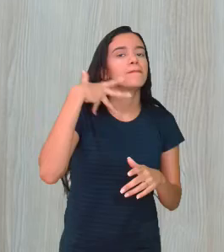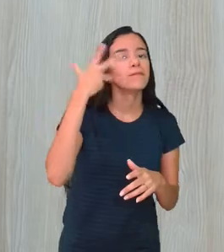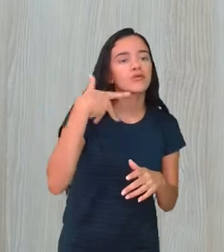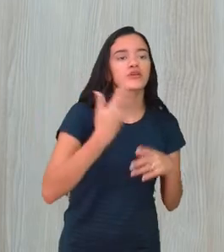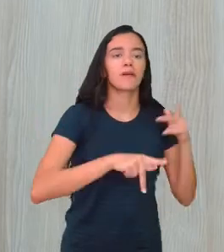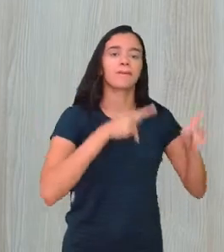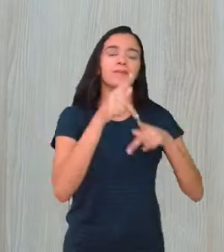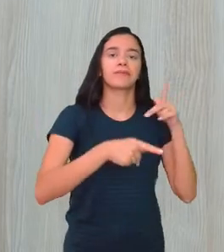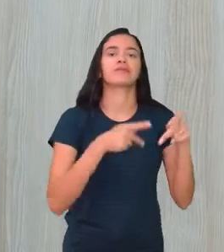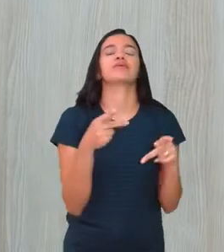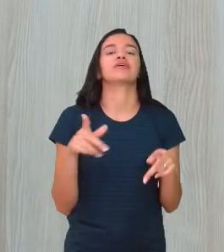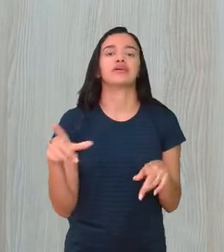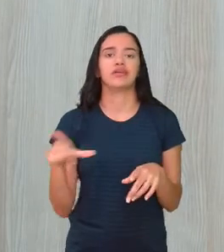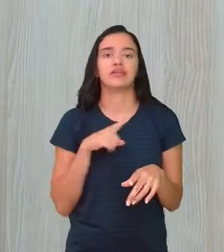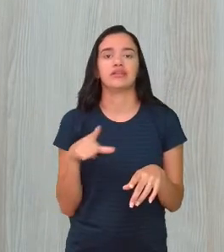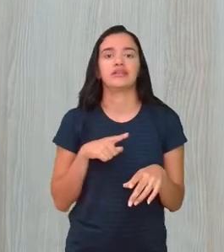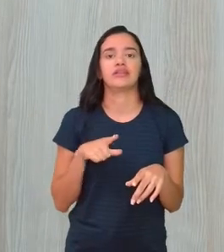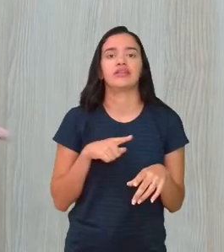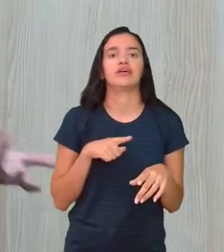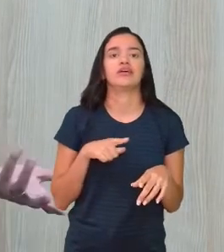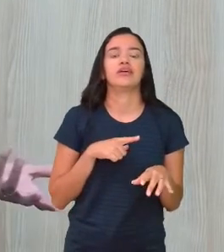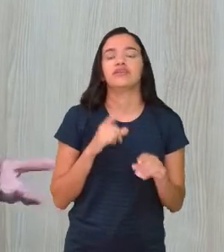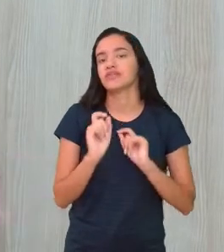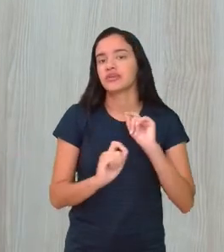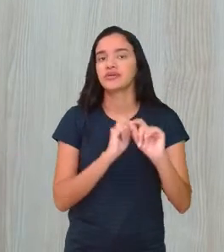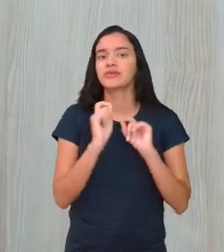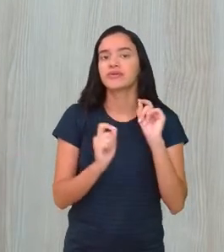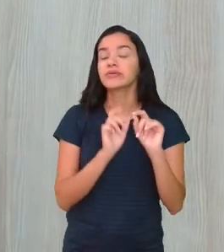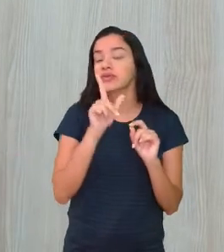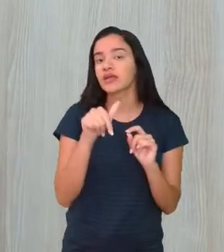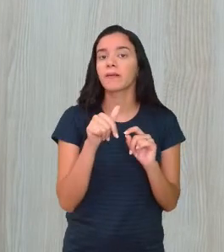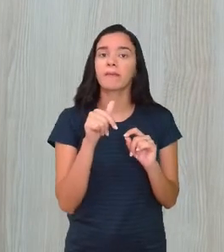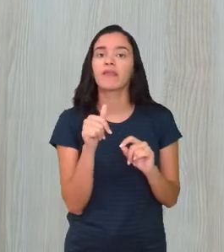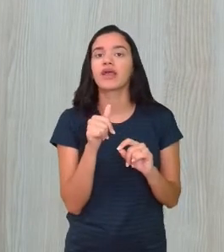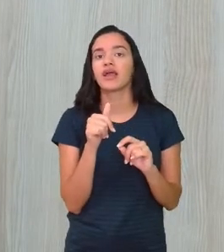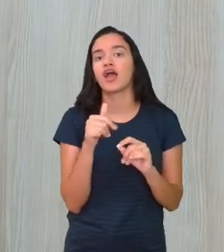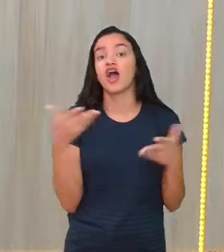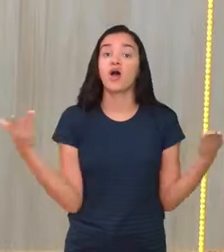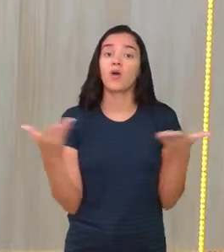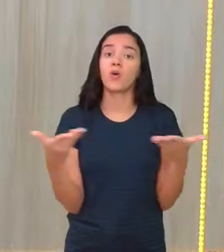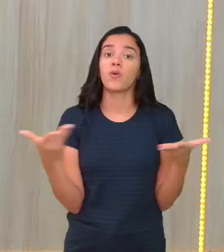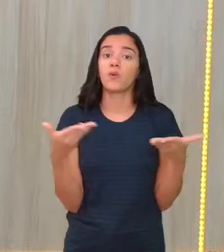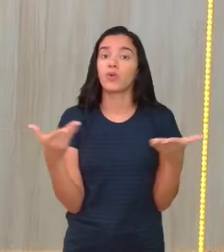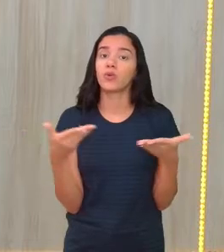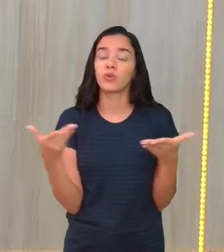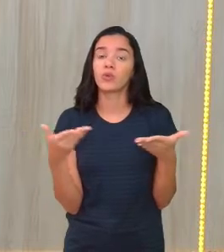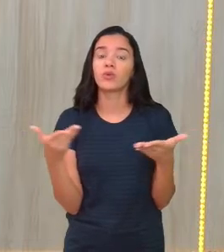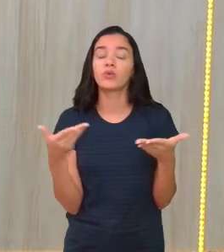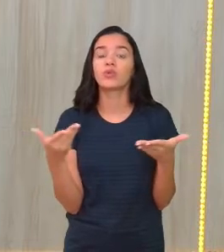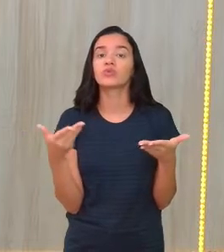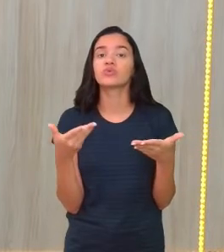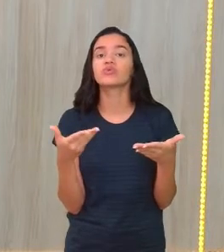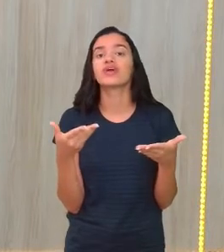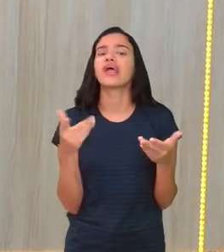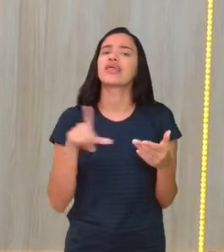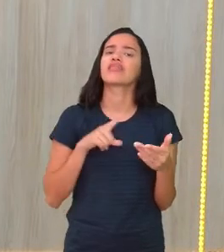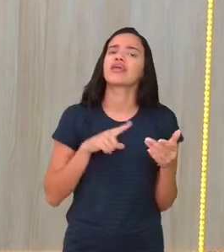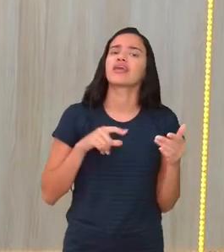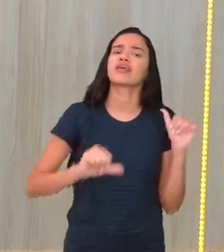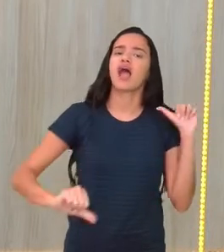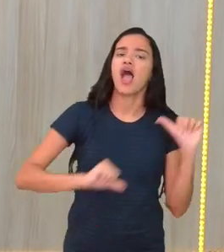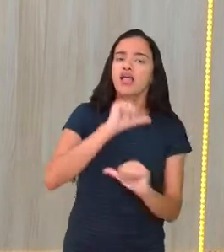houve muito do beber da fonte do sim, do também, erudito, e tá, né? Hoje em dia, e hoje, né, ao contrário. Essa troca, ela